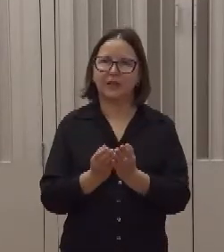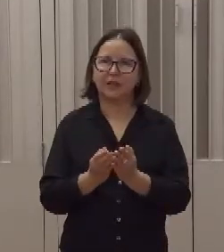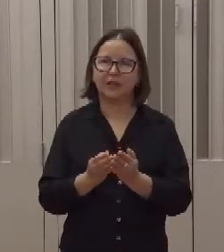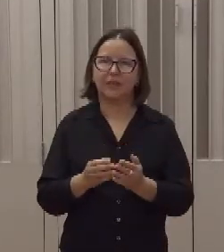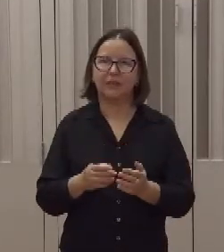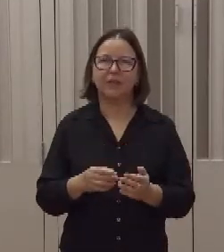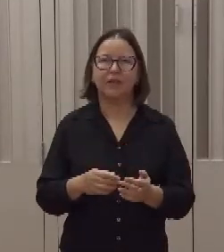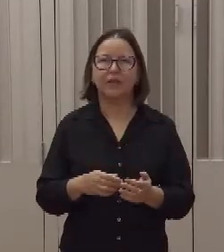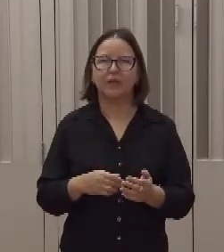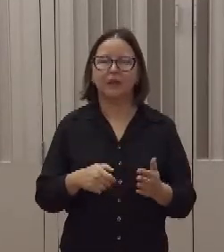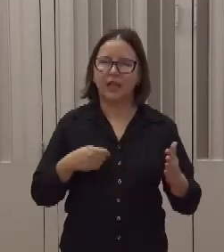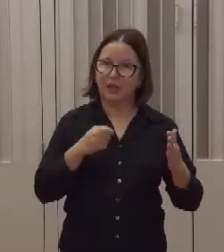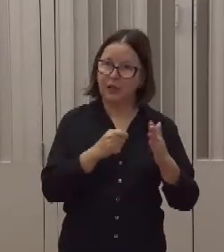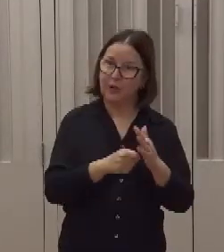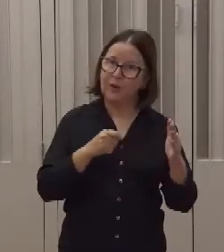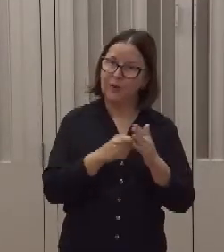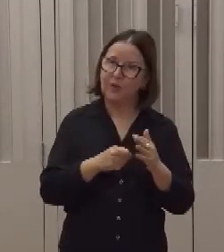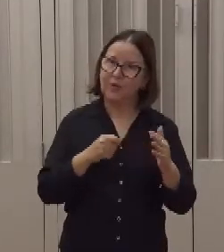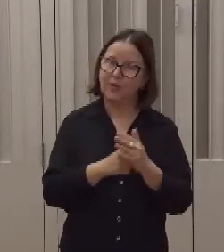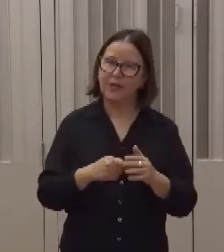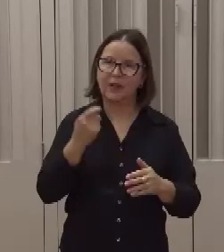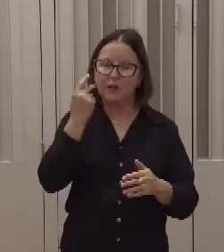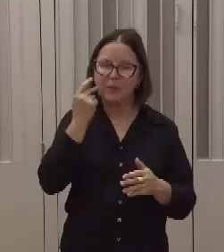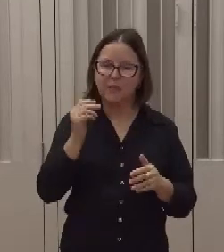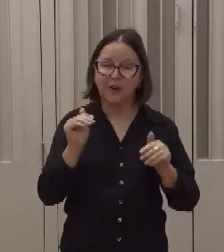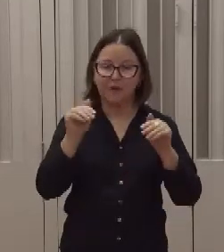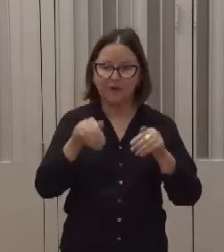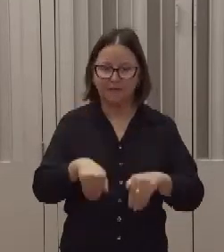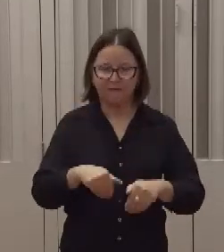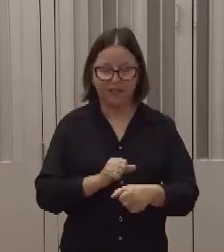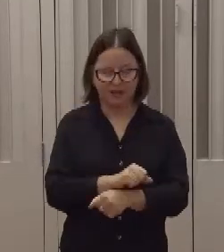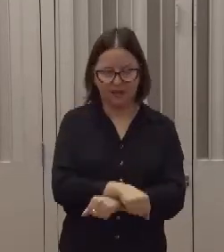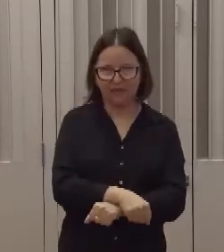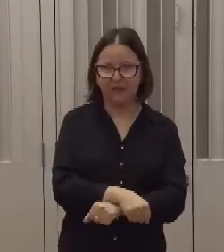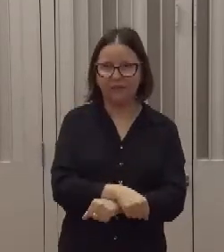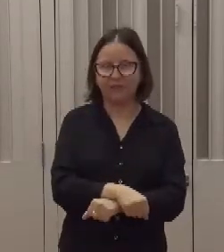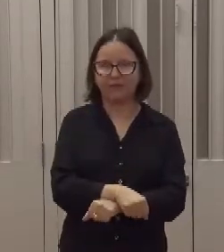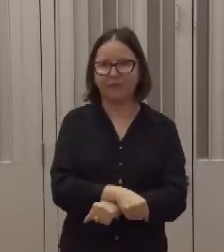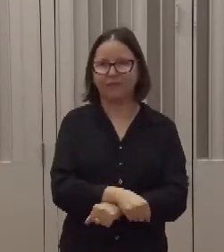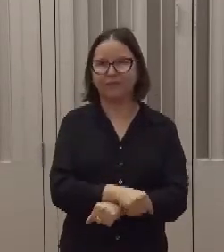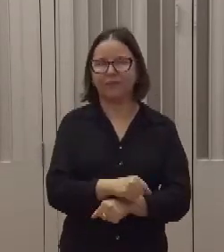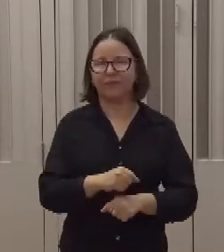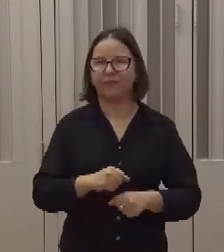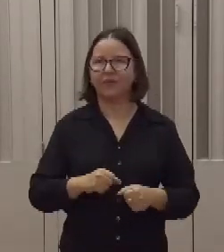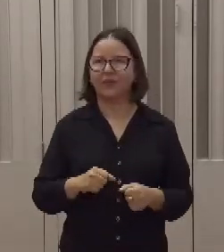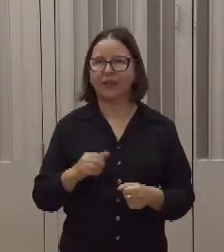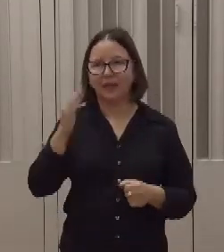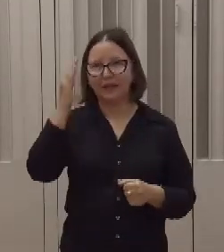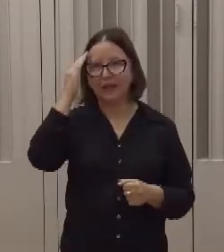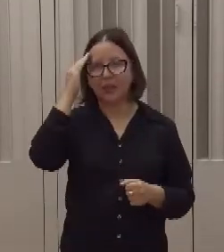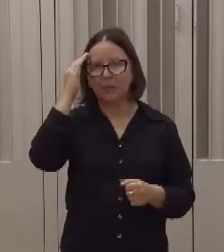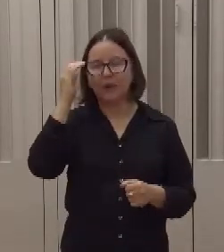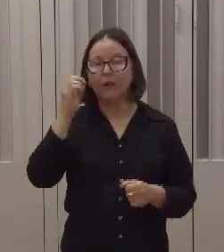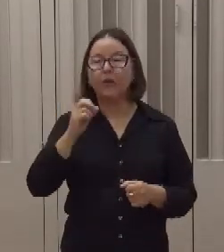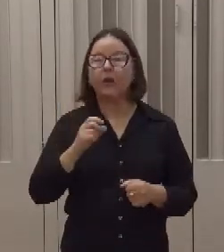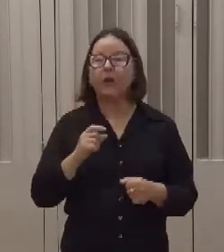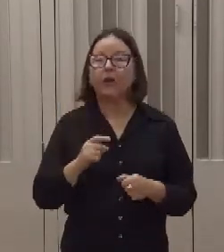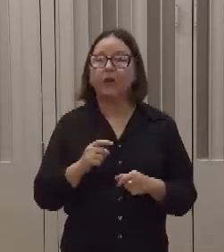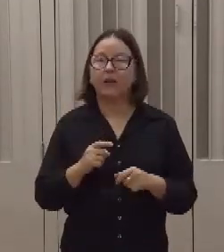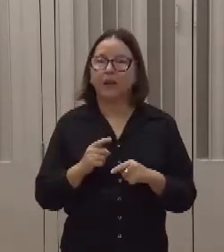Soldados cristãos lutaram guerras justas porque sabiam por quem estavam lutando. Mas